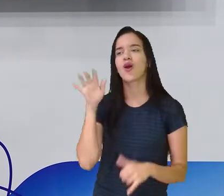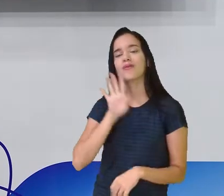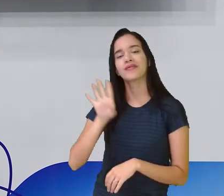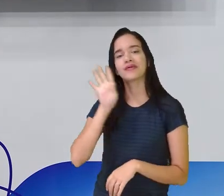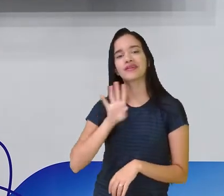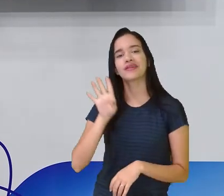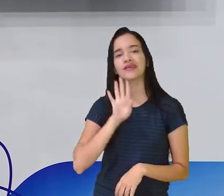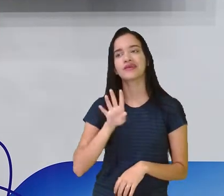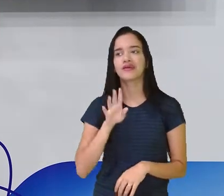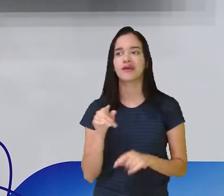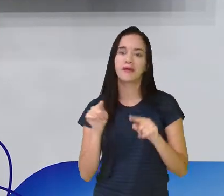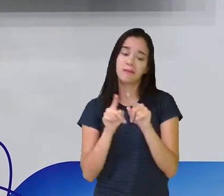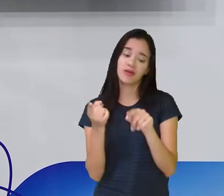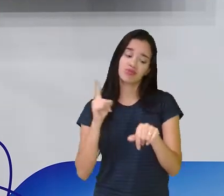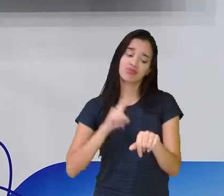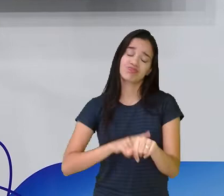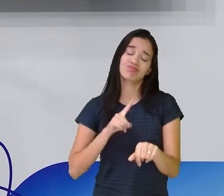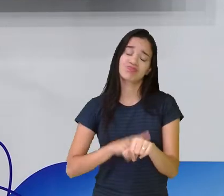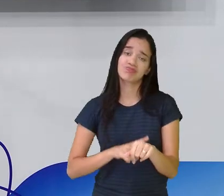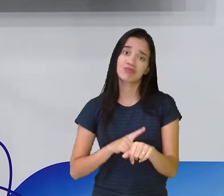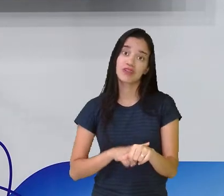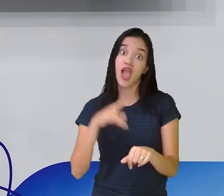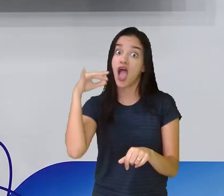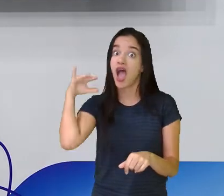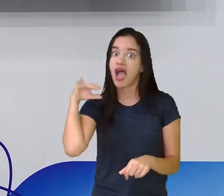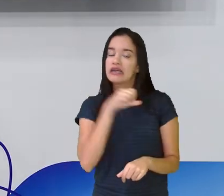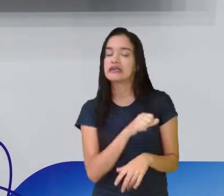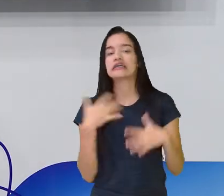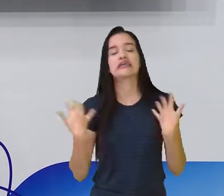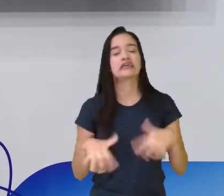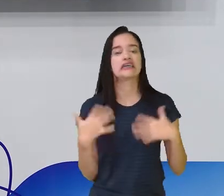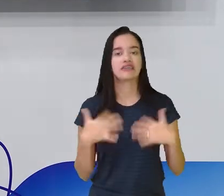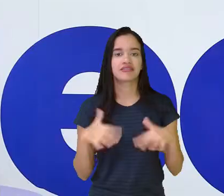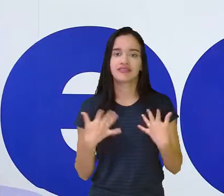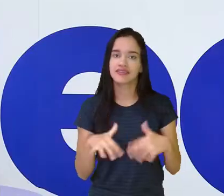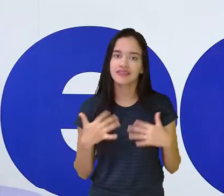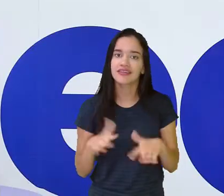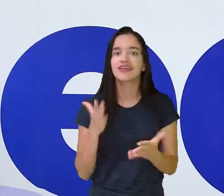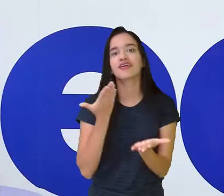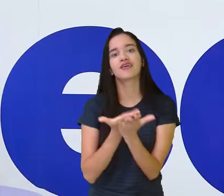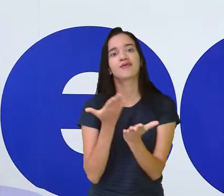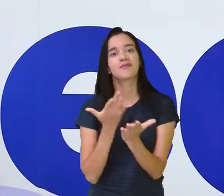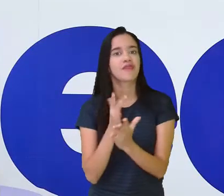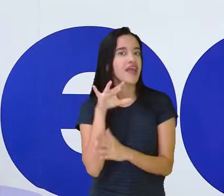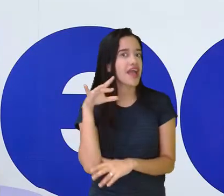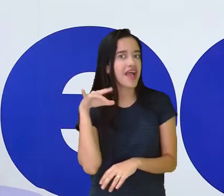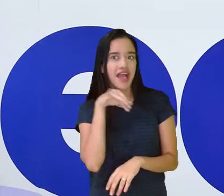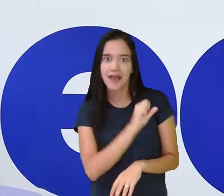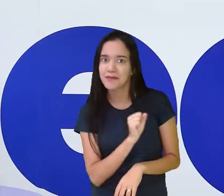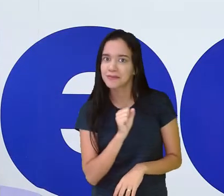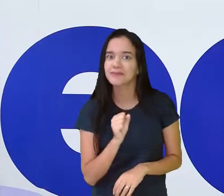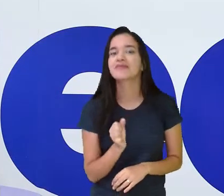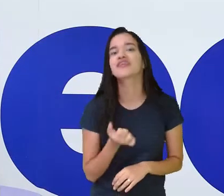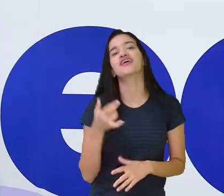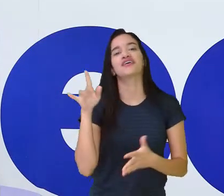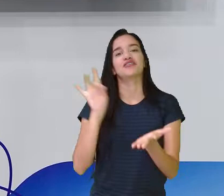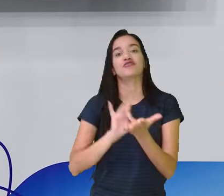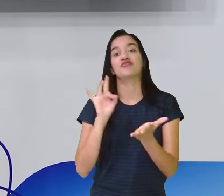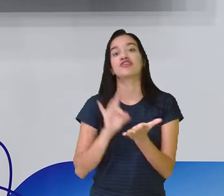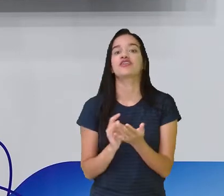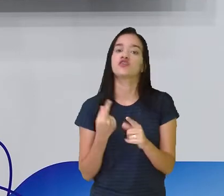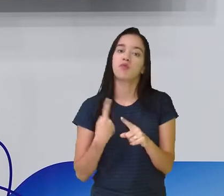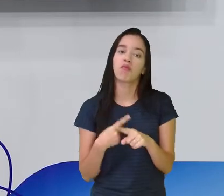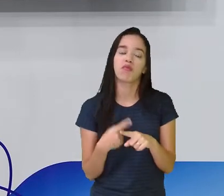nossos estudantes, mas eu já tô vendo, ó, que o tempo voou. O tempo das nossas aulas está passando muito rápido. É verdade,